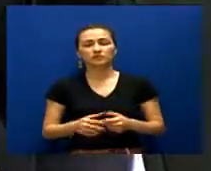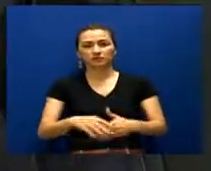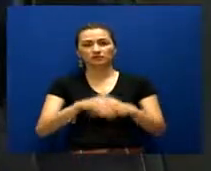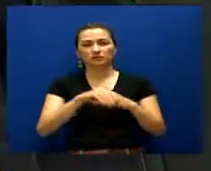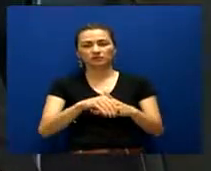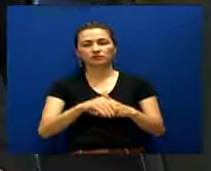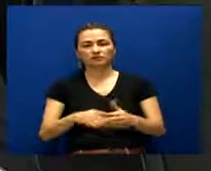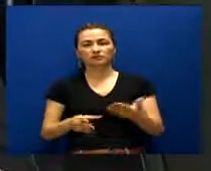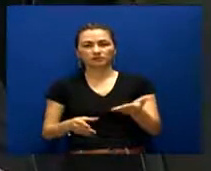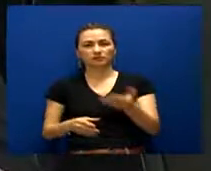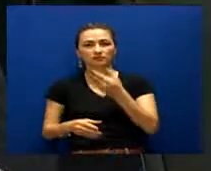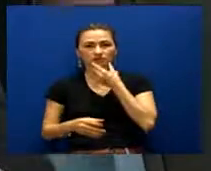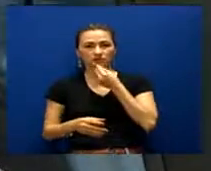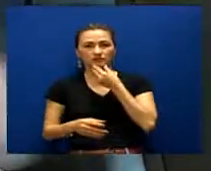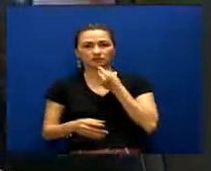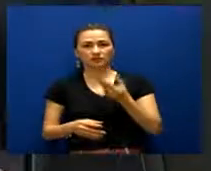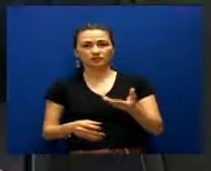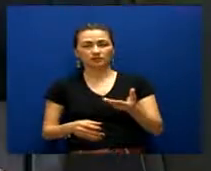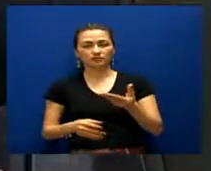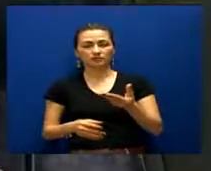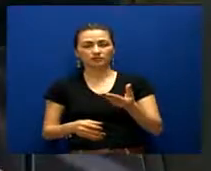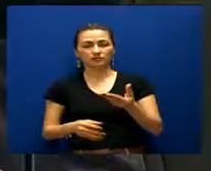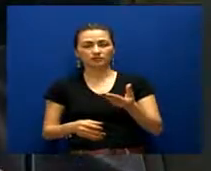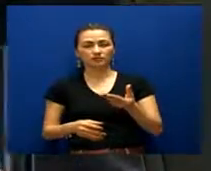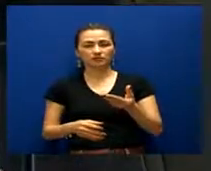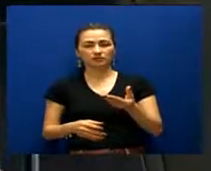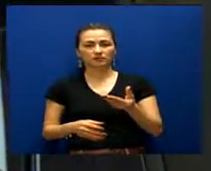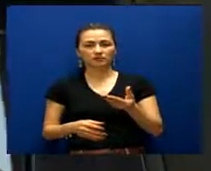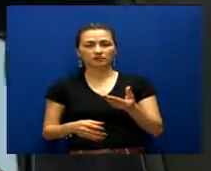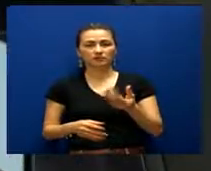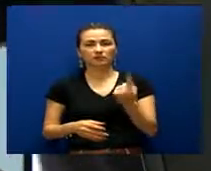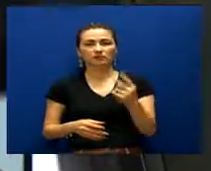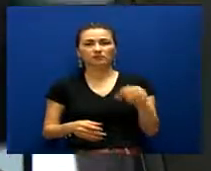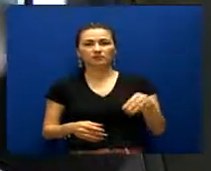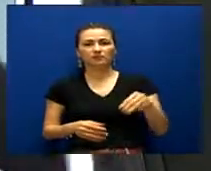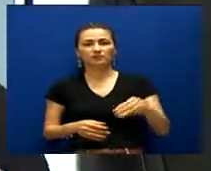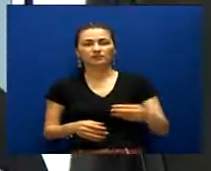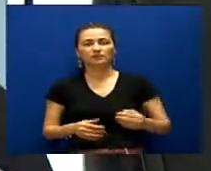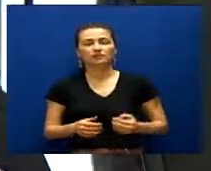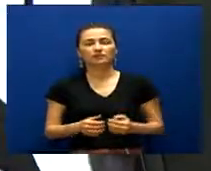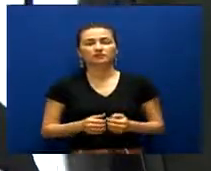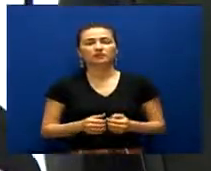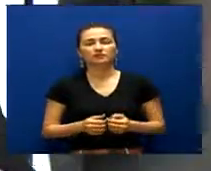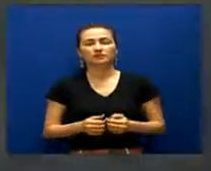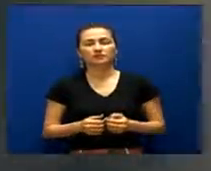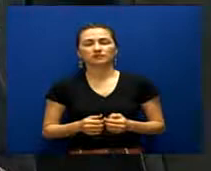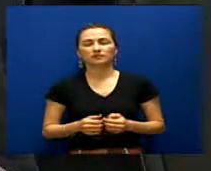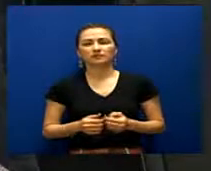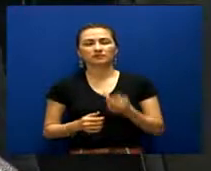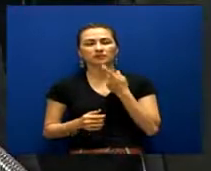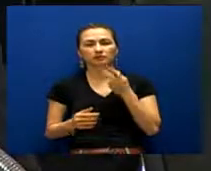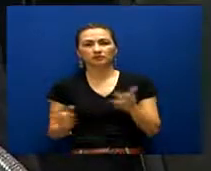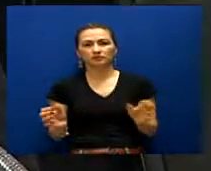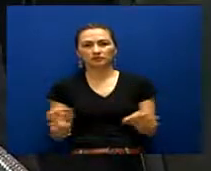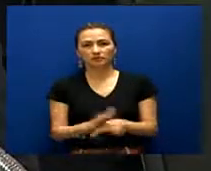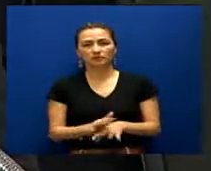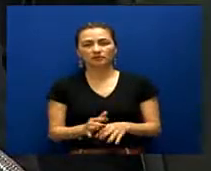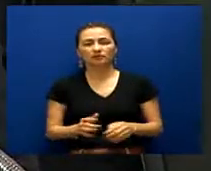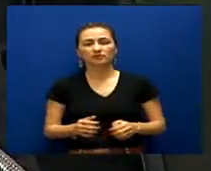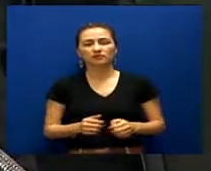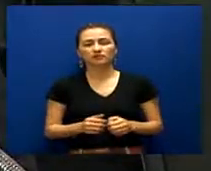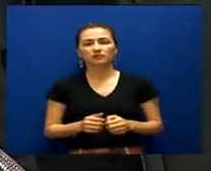padre. Então, eu vou pegar 1 minuto dele, ele me deu 1 minuto. Então eu vou encerrar. Então,